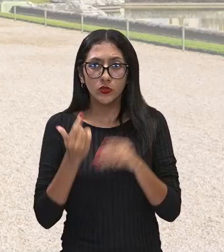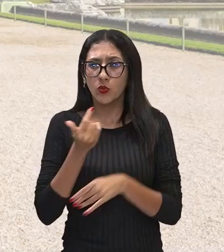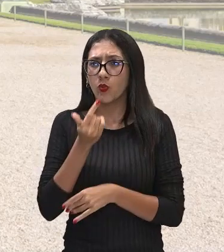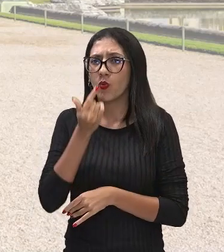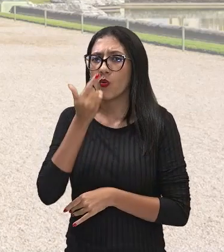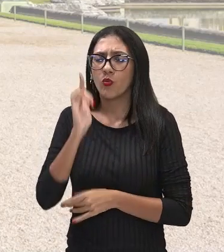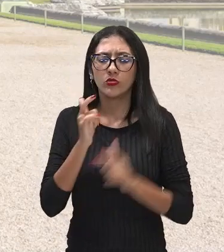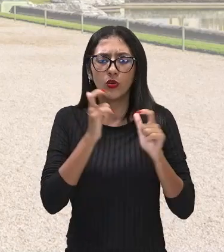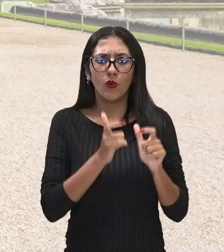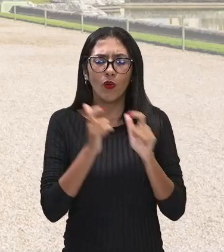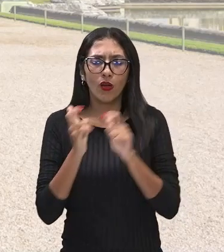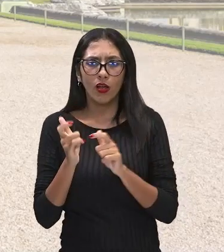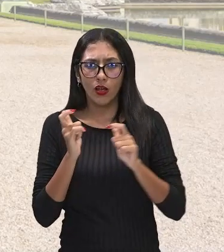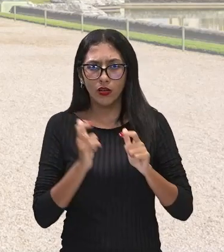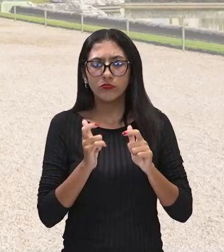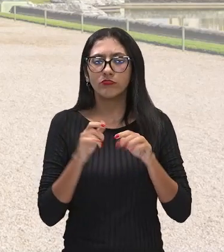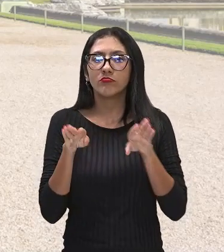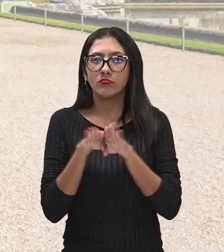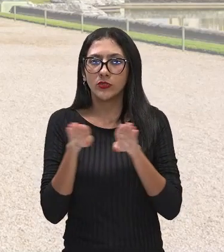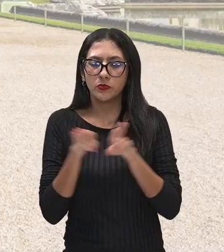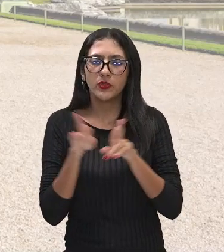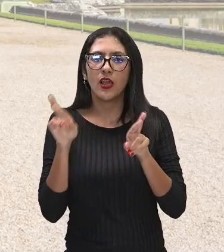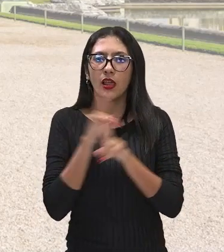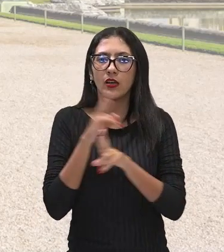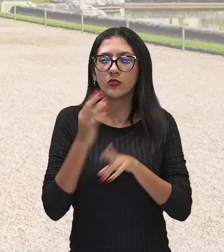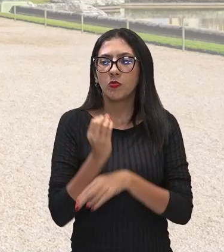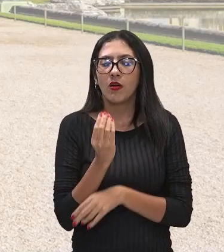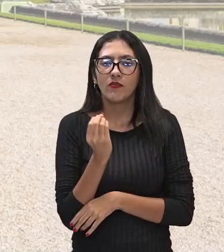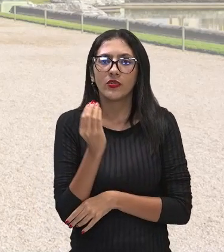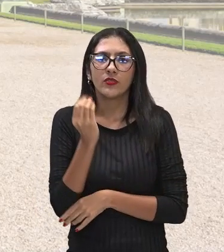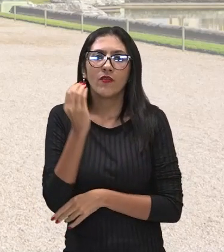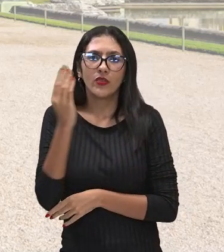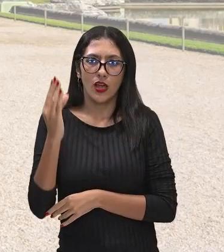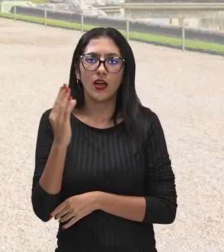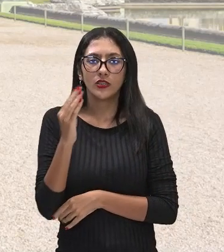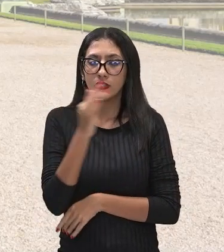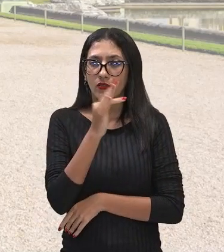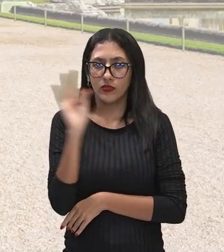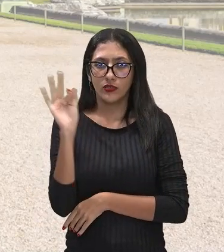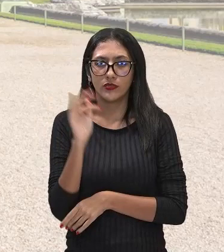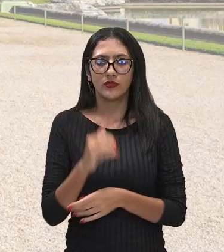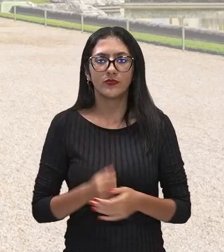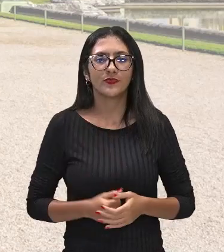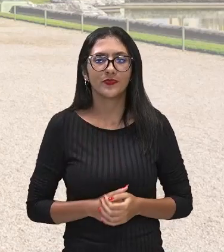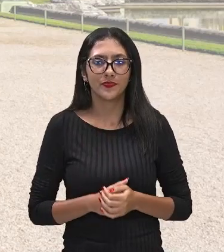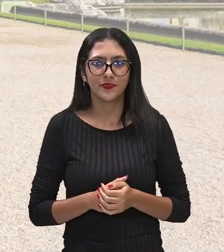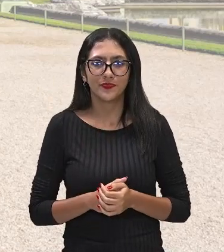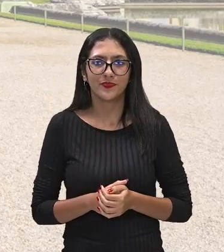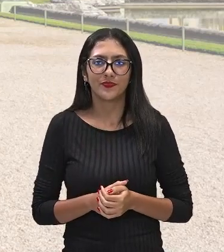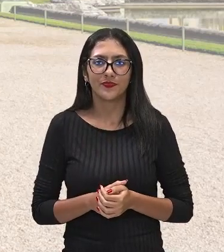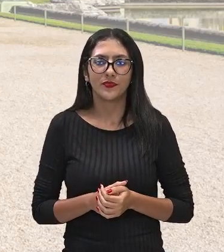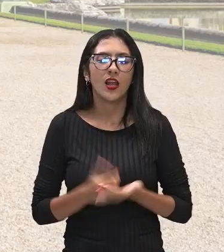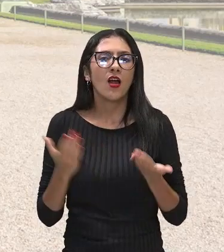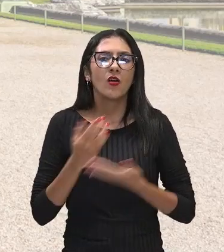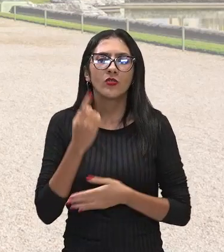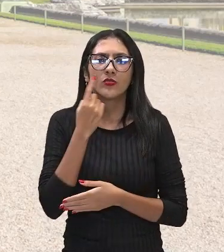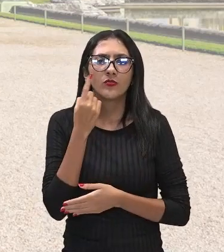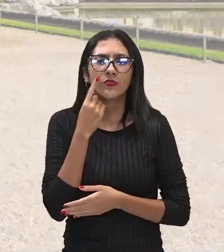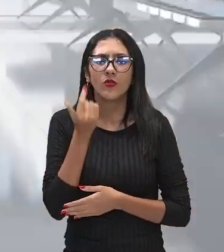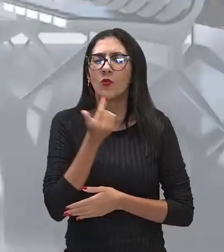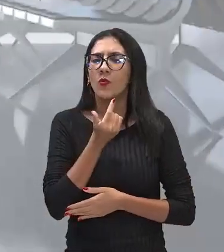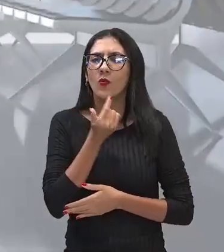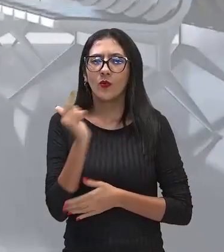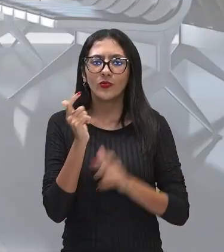coisas ainda referentes à viagem que eu estou fazendo a Paris, beleza? Então agora também eu quero que vocês acompanhem outro lugar